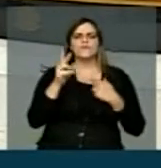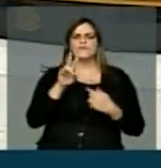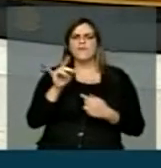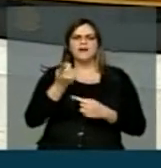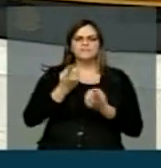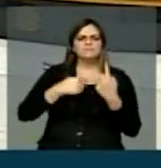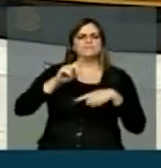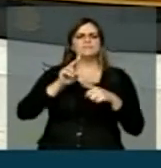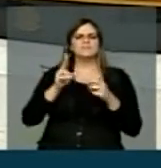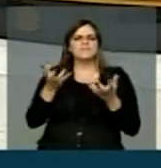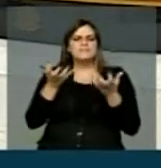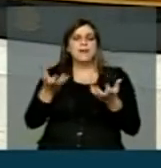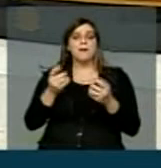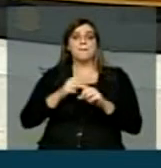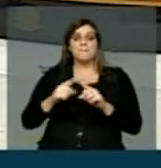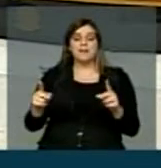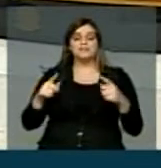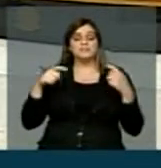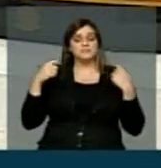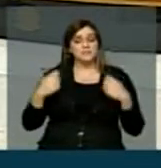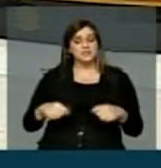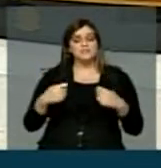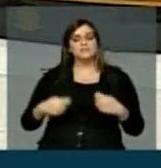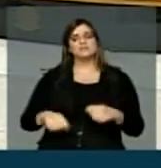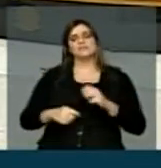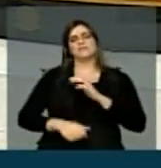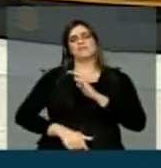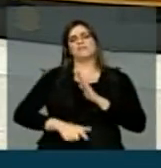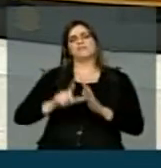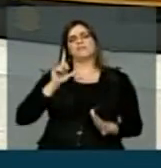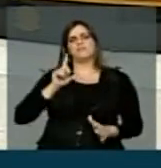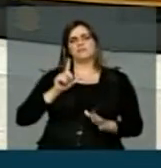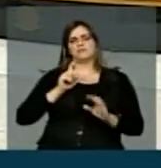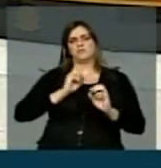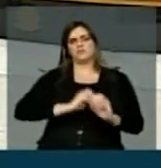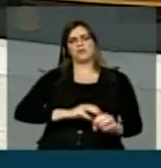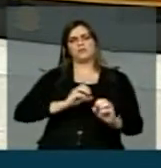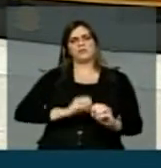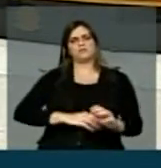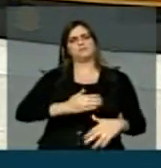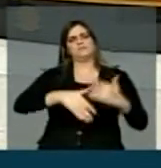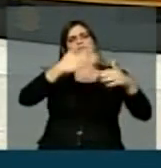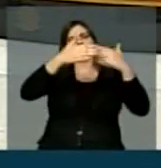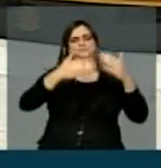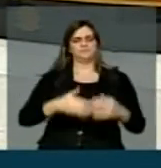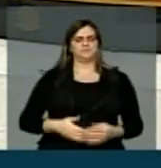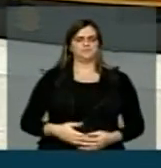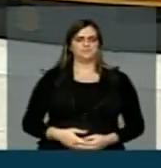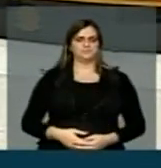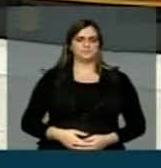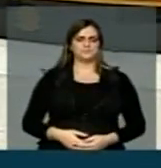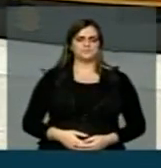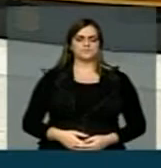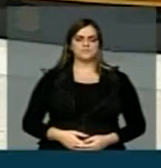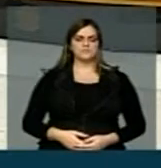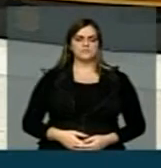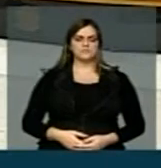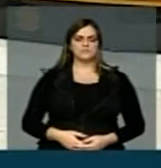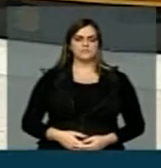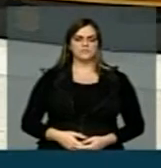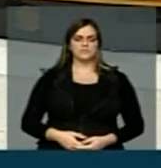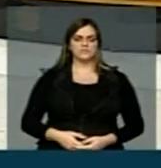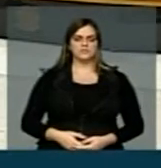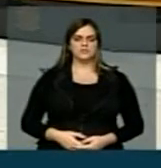seremos, passa necessariamente e essencialmente pela educação. E daí não